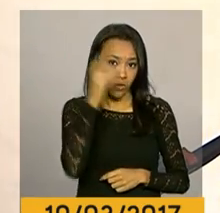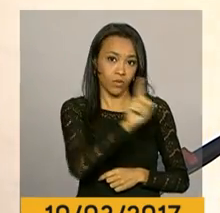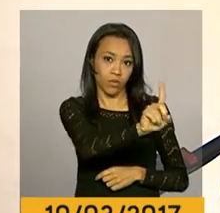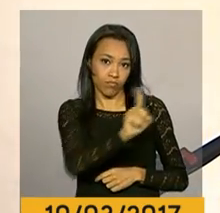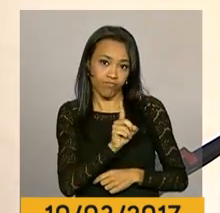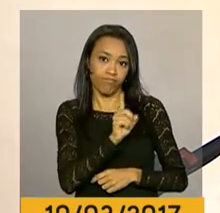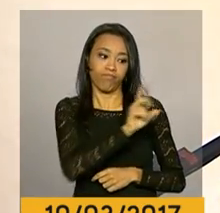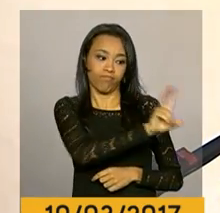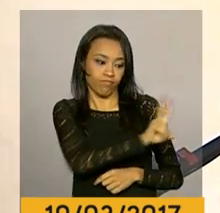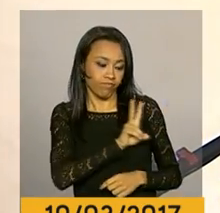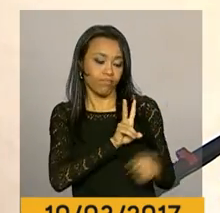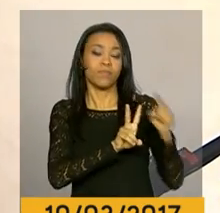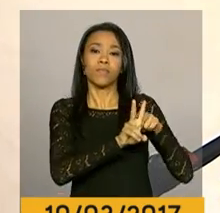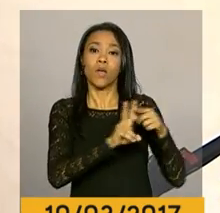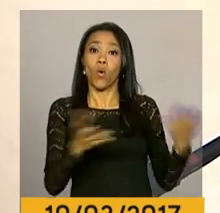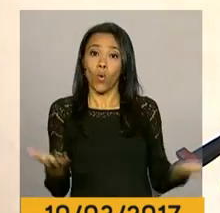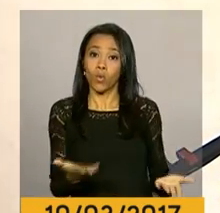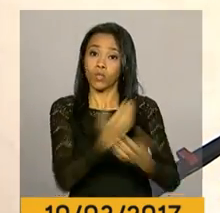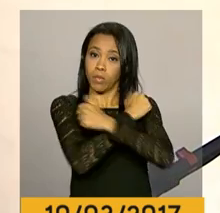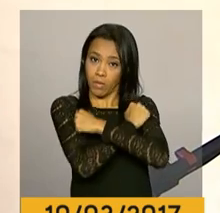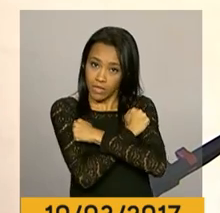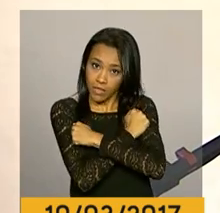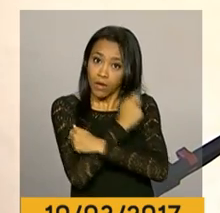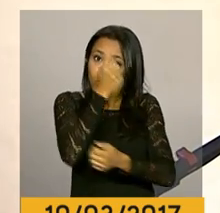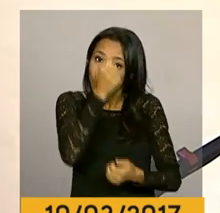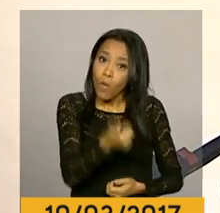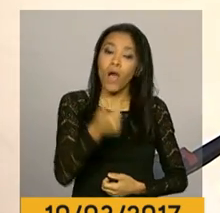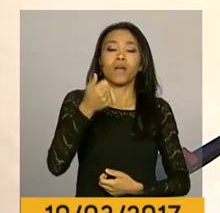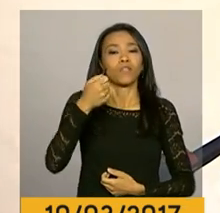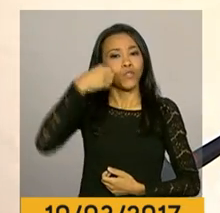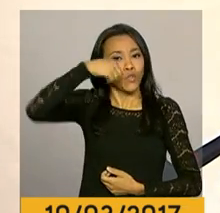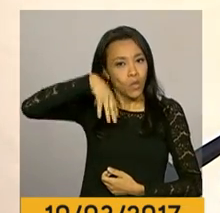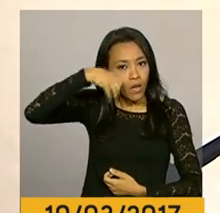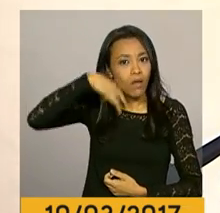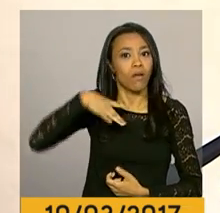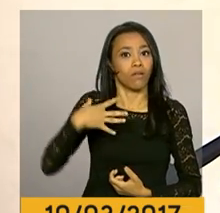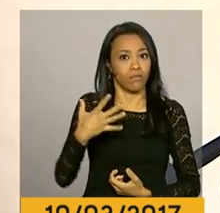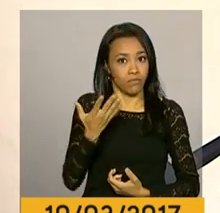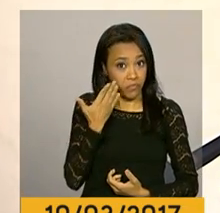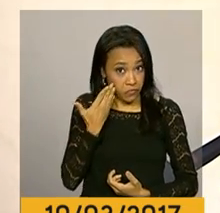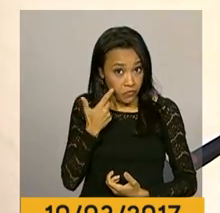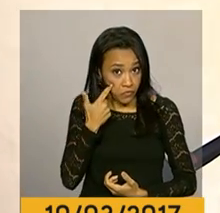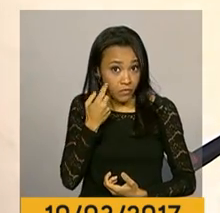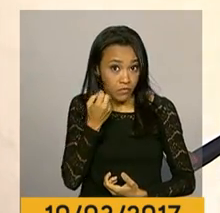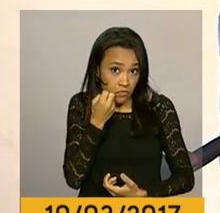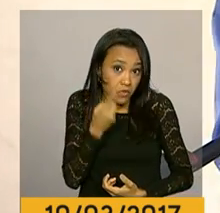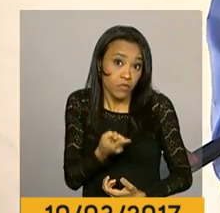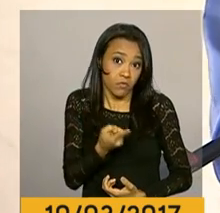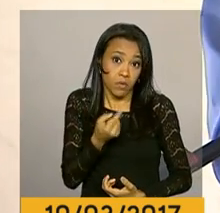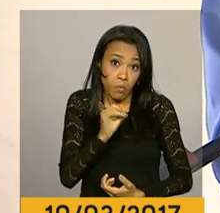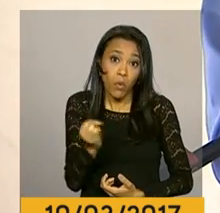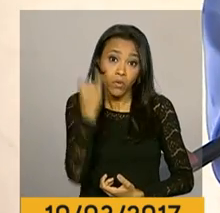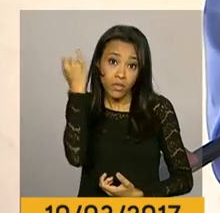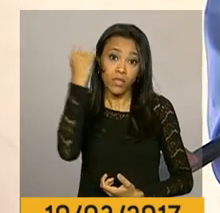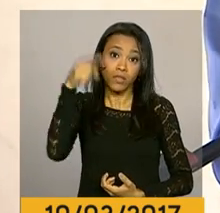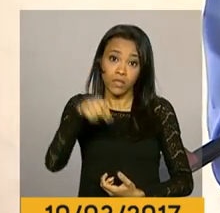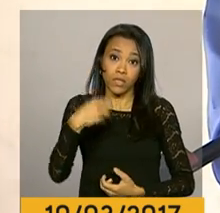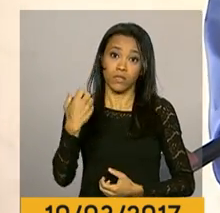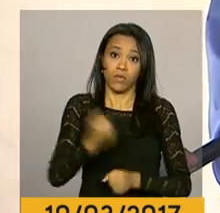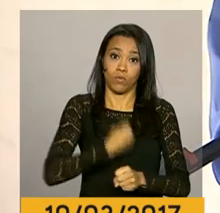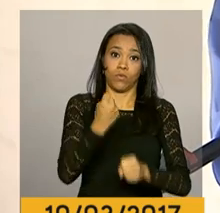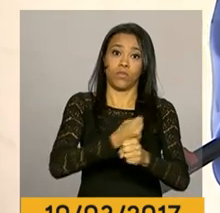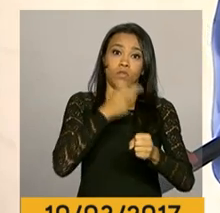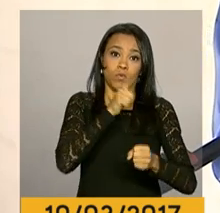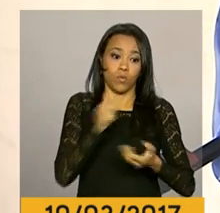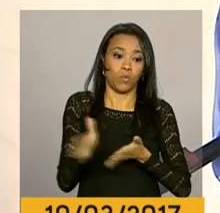Lira, quando me abraçaram hoje, quase choraram. Vejam a importância dessa obra. E